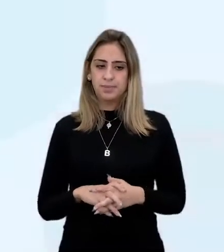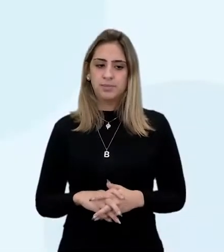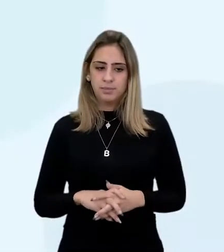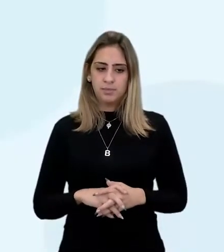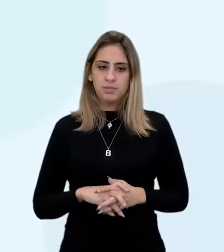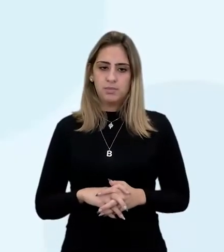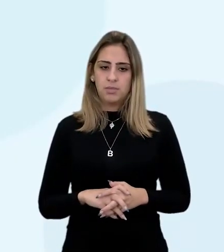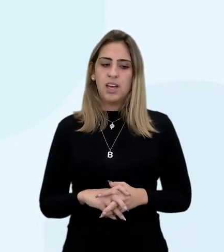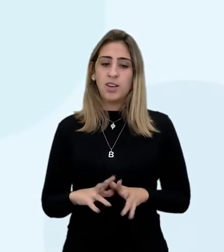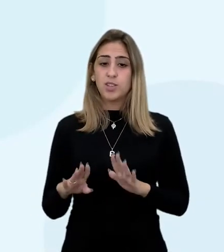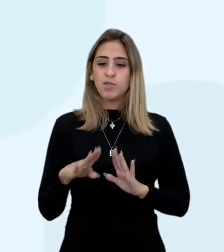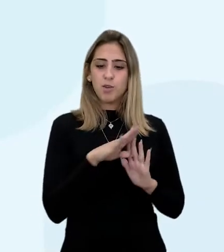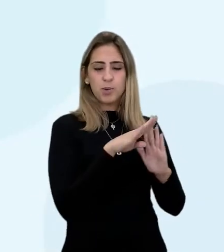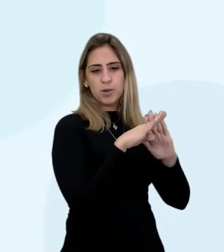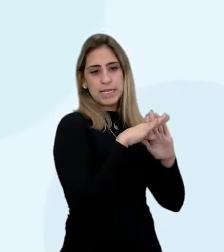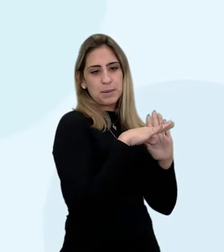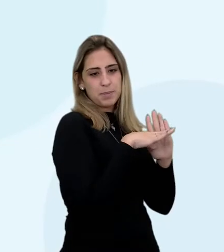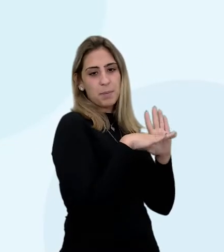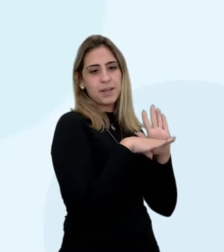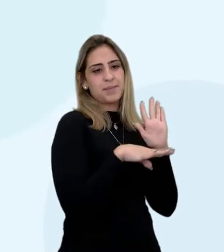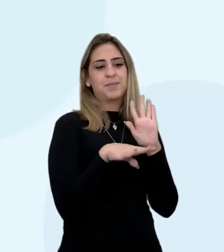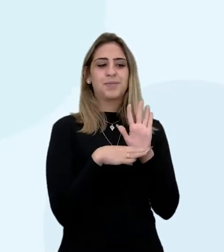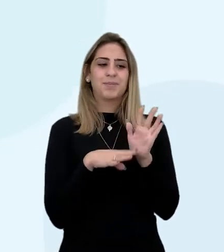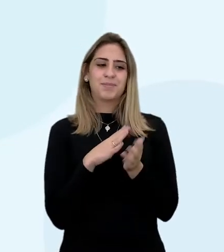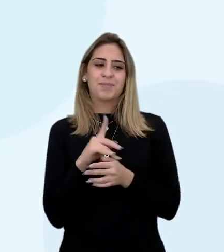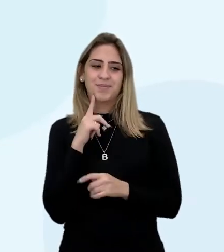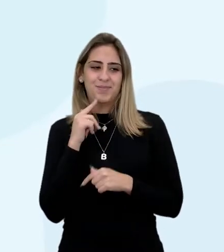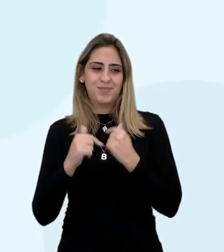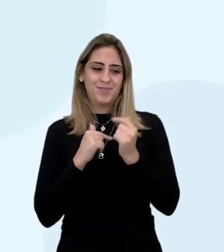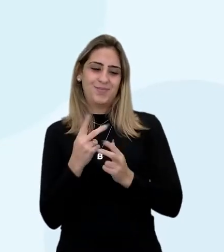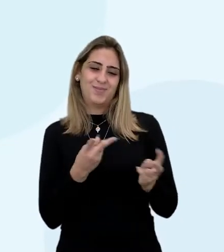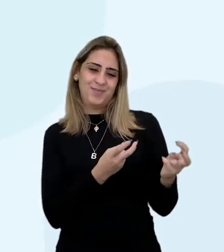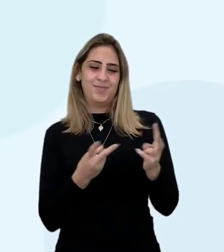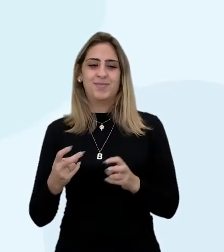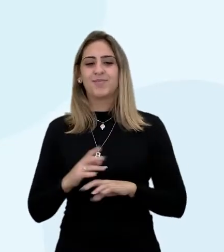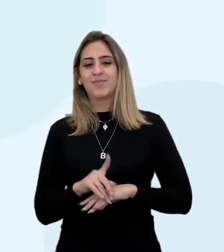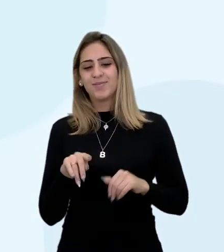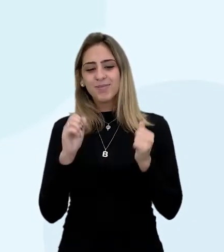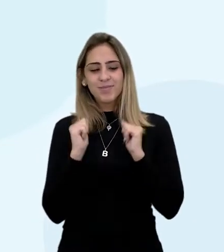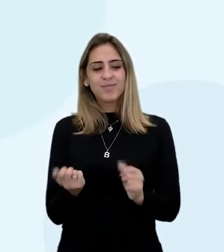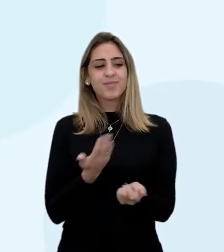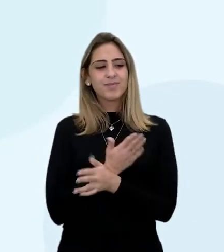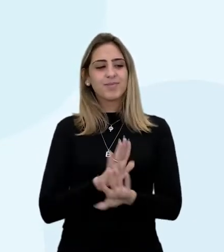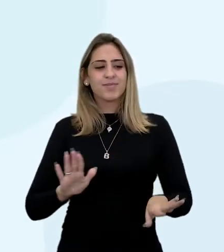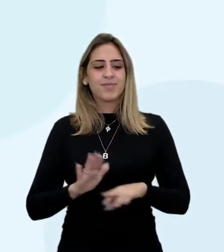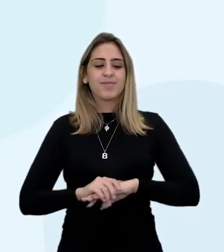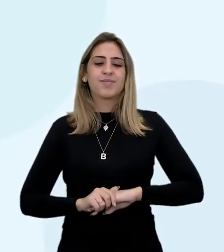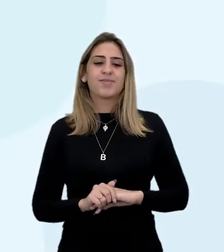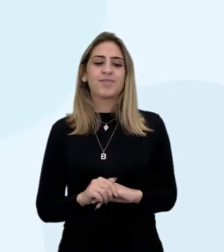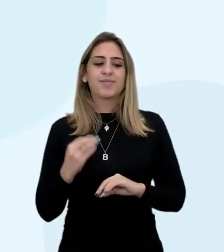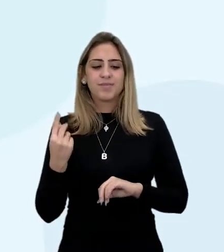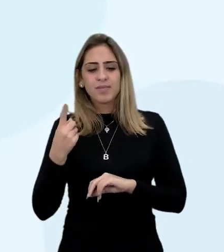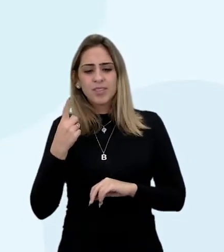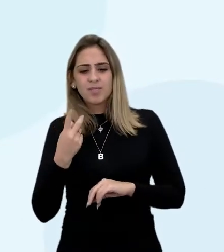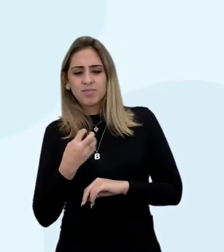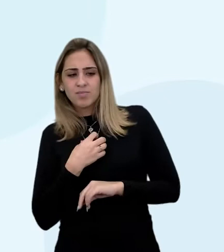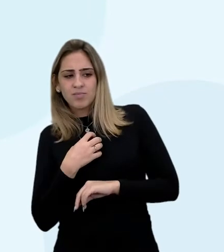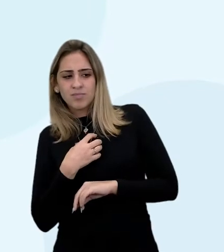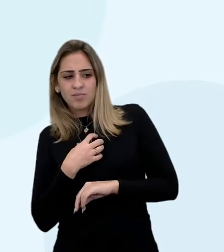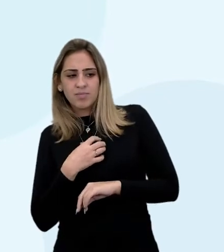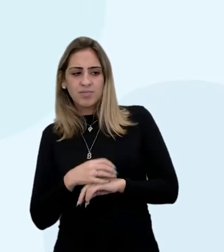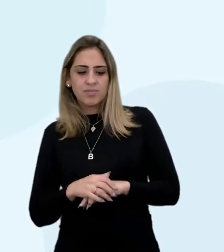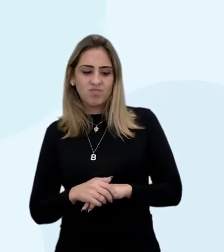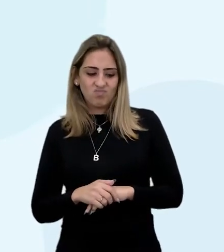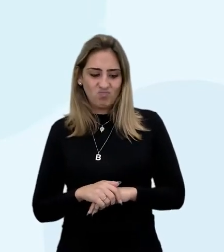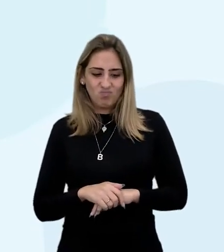verdade, fala que o problema que eles veem nas teorias funcionalistas é que elas podem acabar dando a impressão de que esse desvio